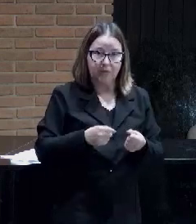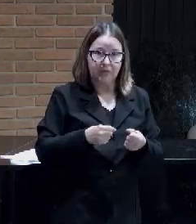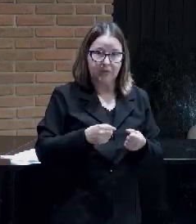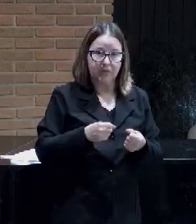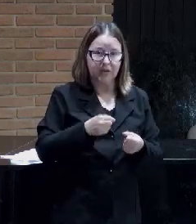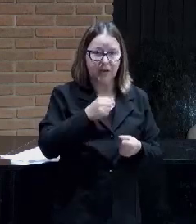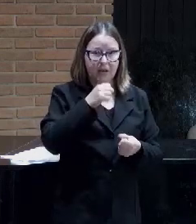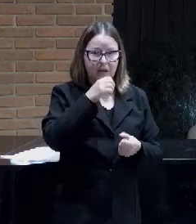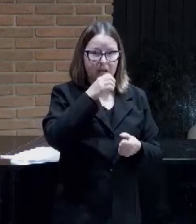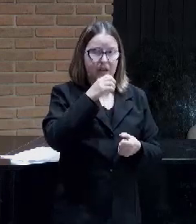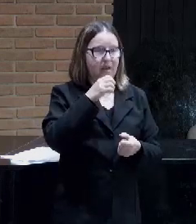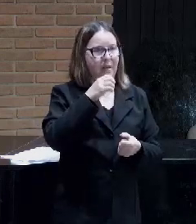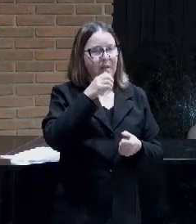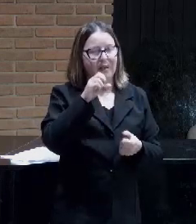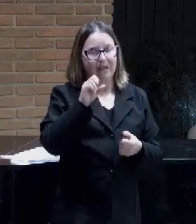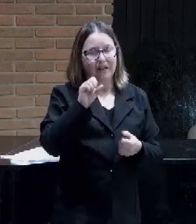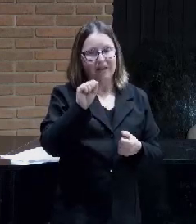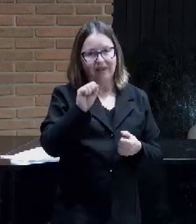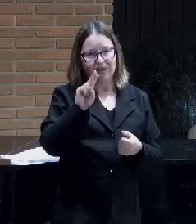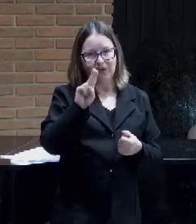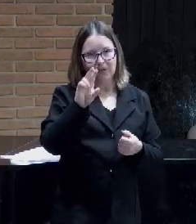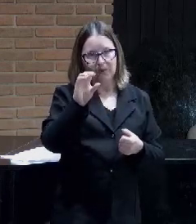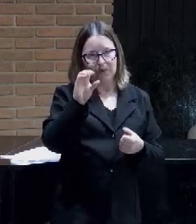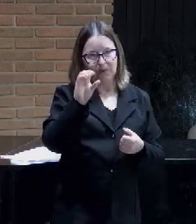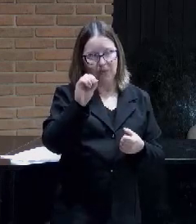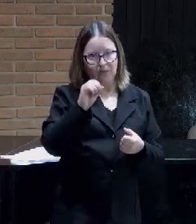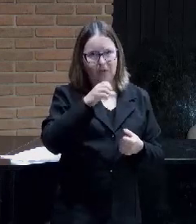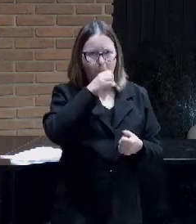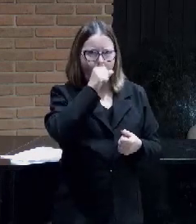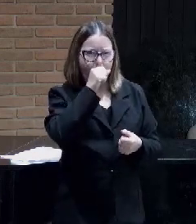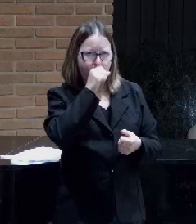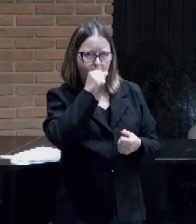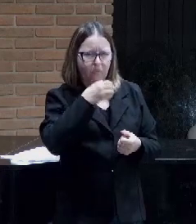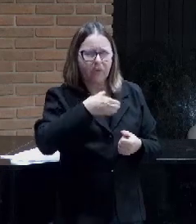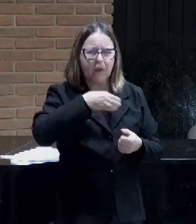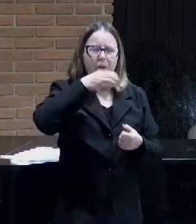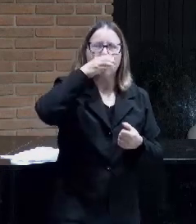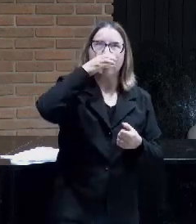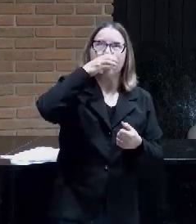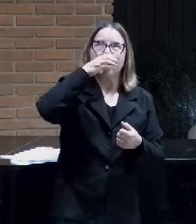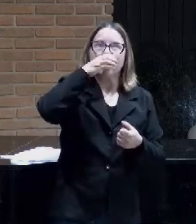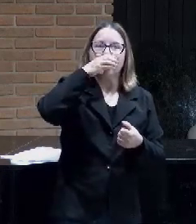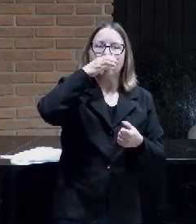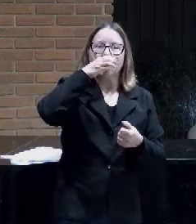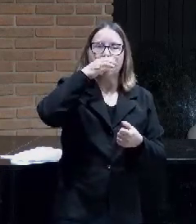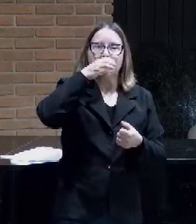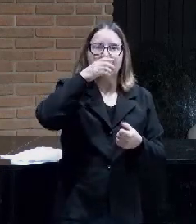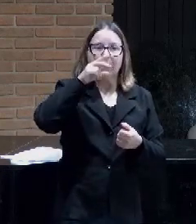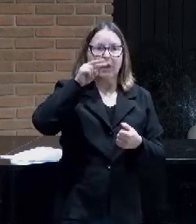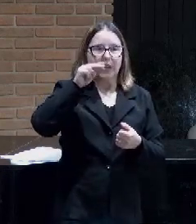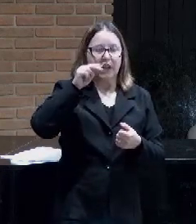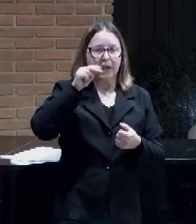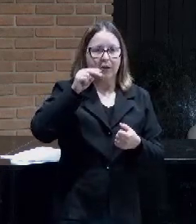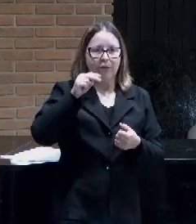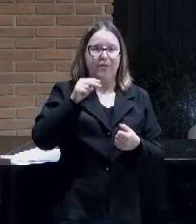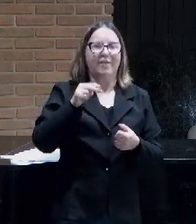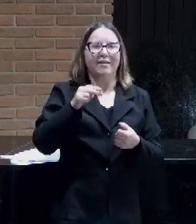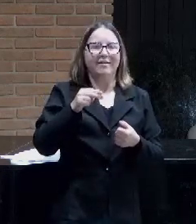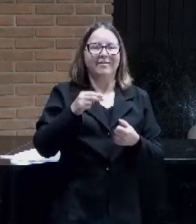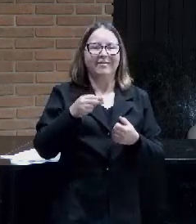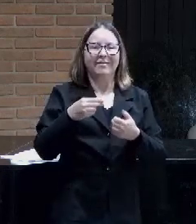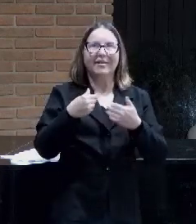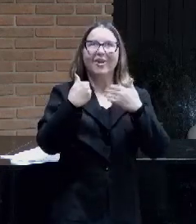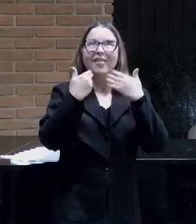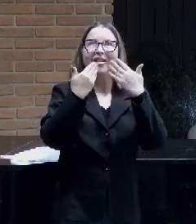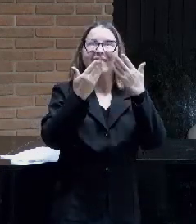glorificar a Deus mesmo assim. Meus irmãos, é isso que nós precisamos, cultuar a Deus em todas as coisas que nós fazemos. A outra coisa são